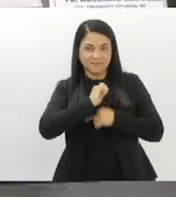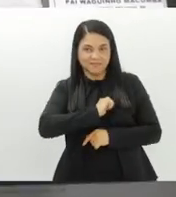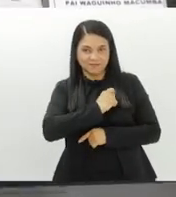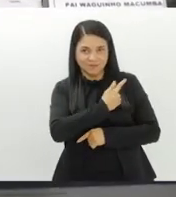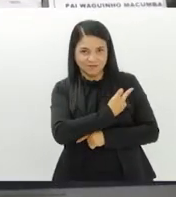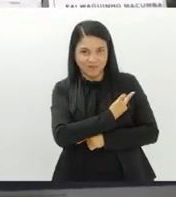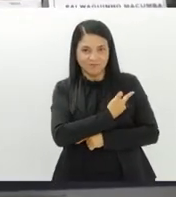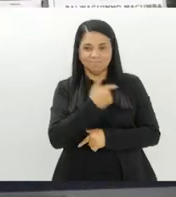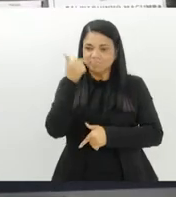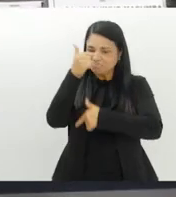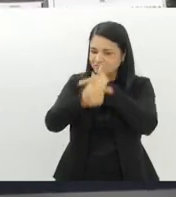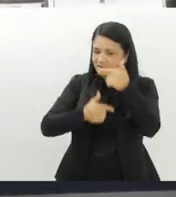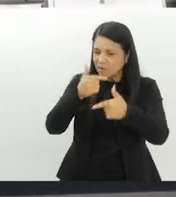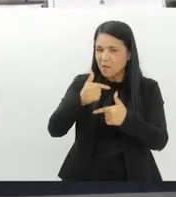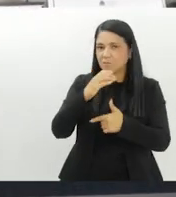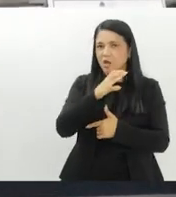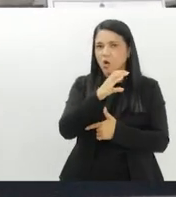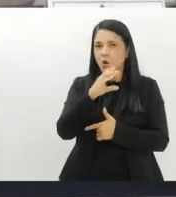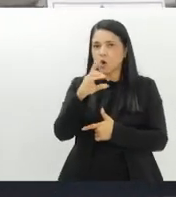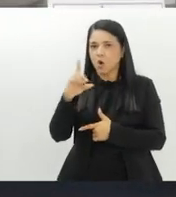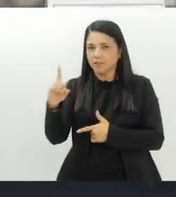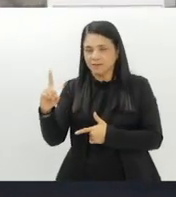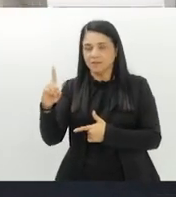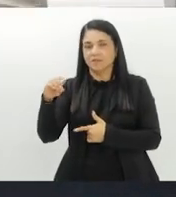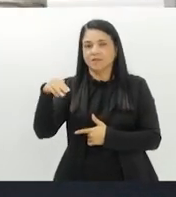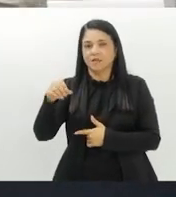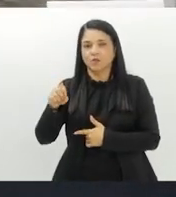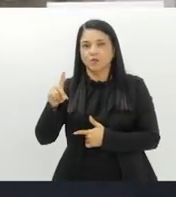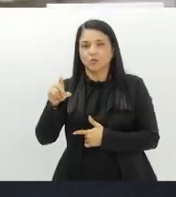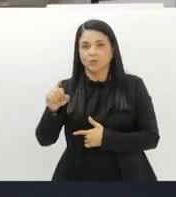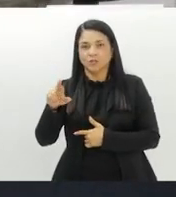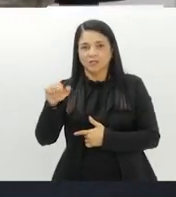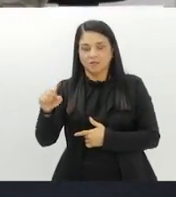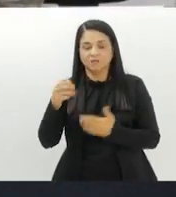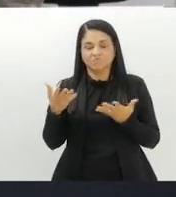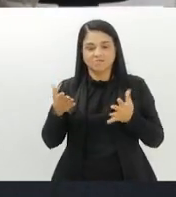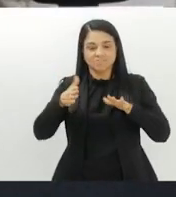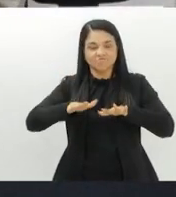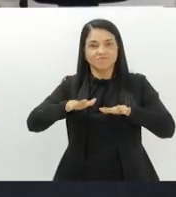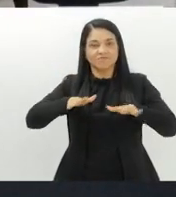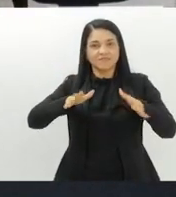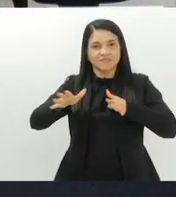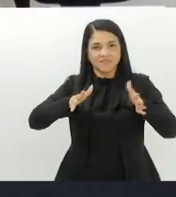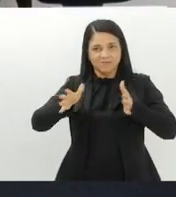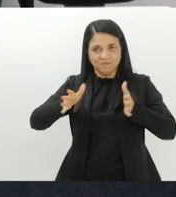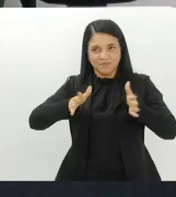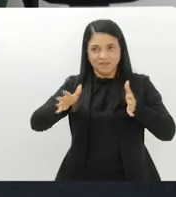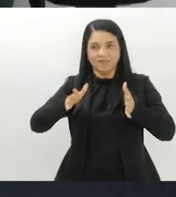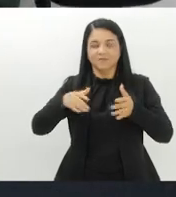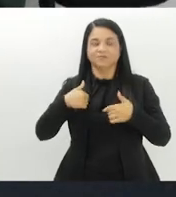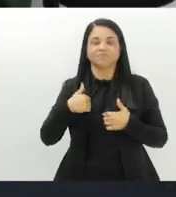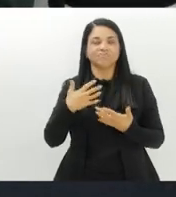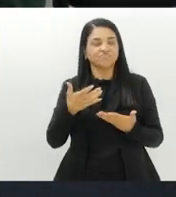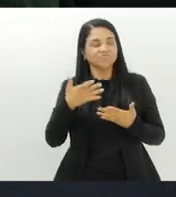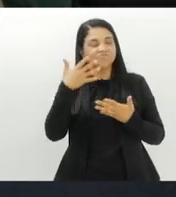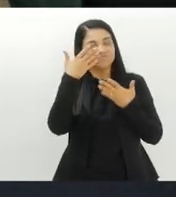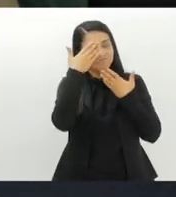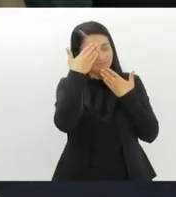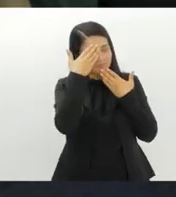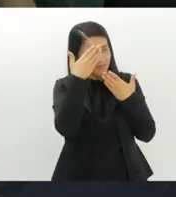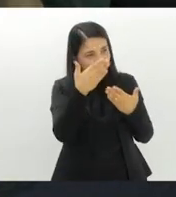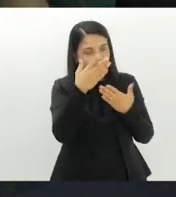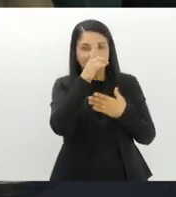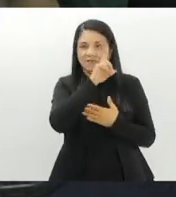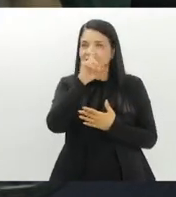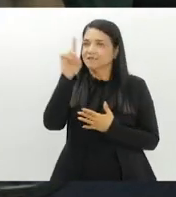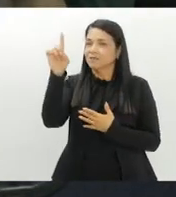meio da Coordenadoria de Inclusão e Acessibilidade. O senhor quer ter uma palavra? É agradecer, primeiramente, a Deus,